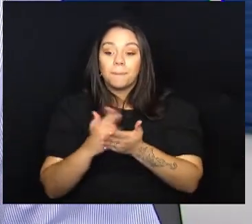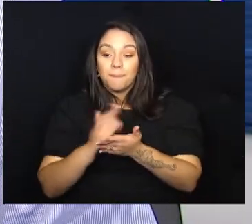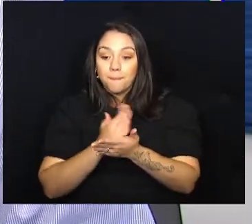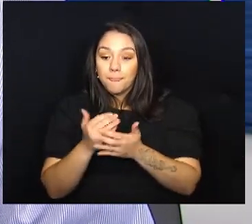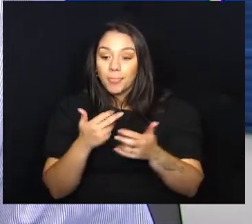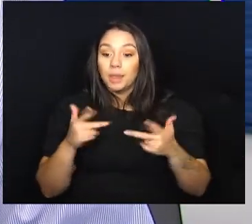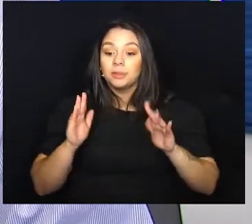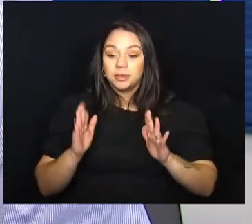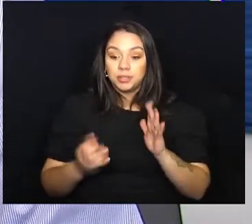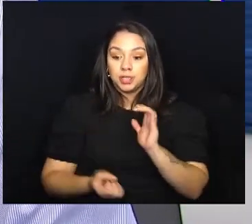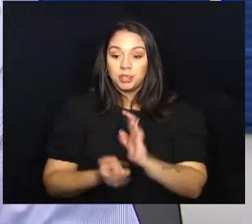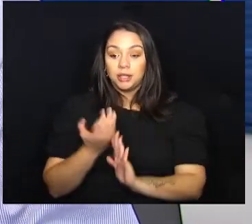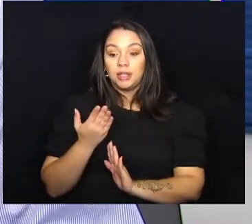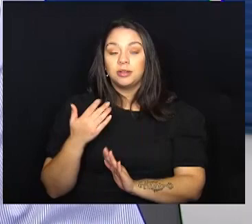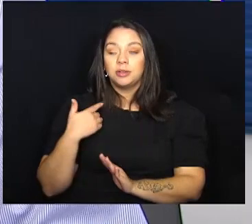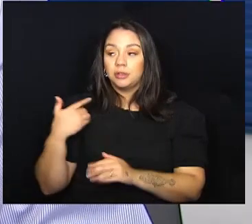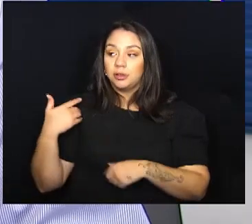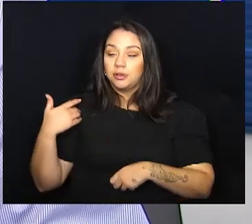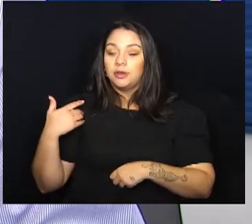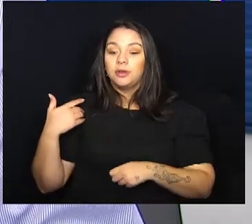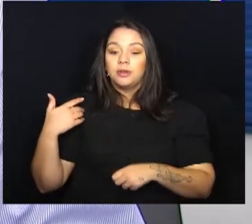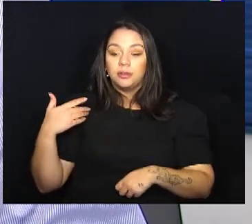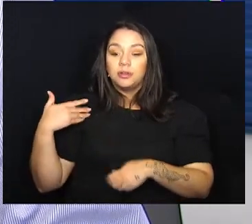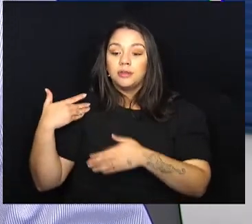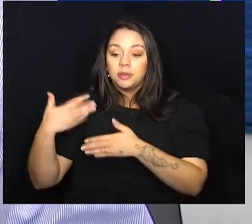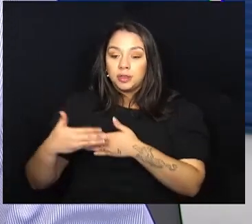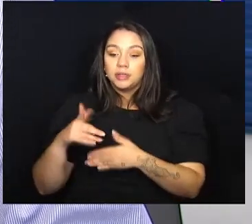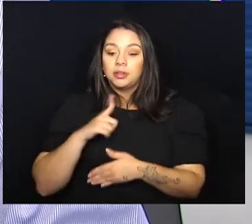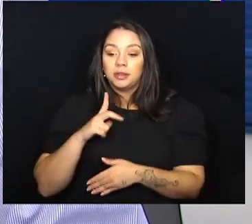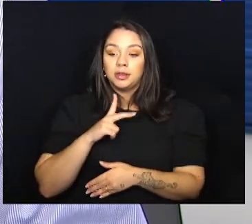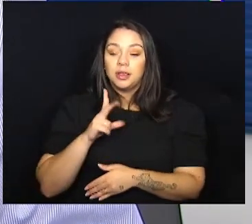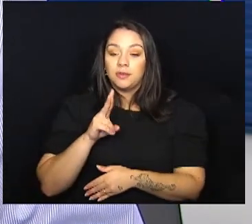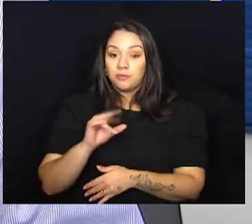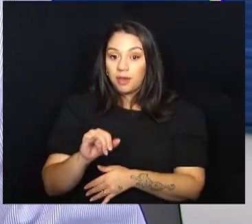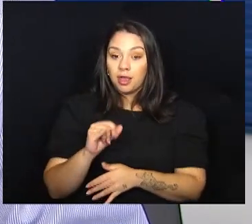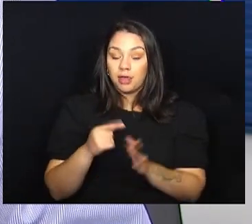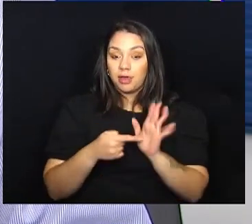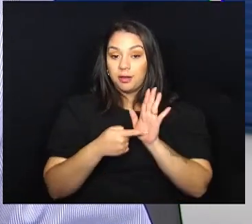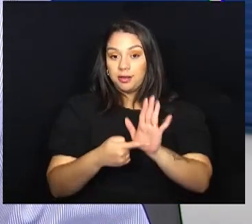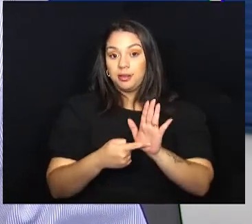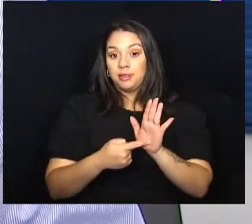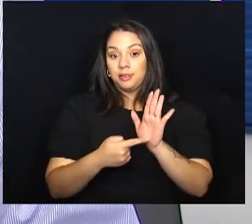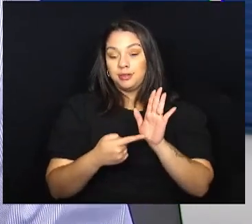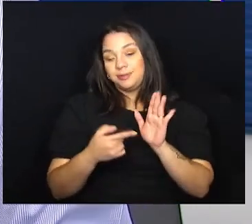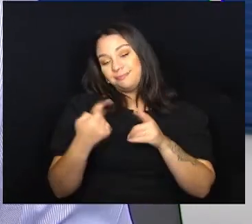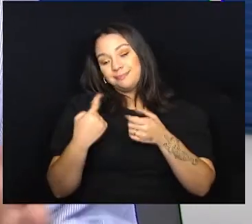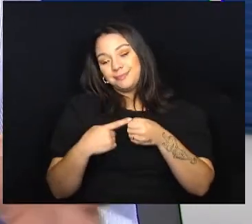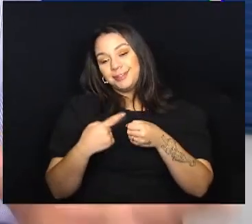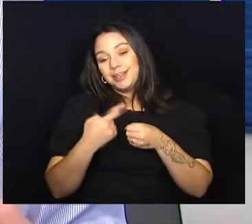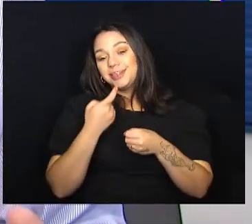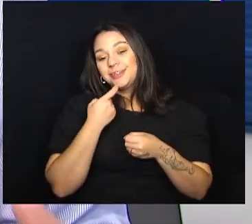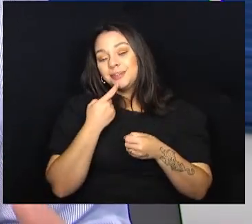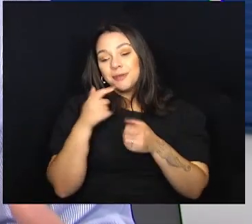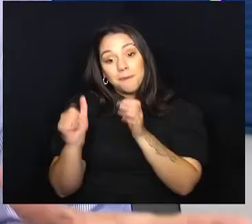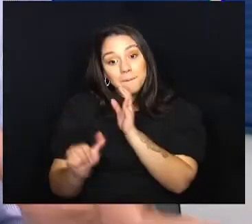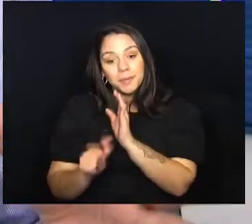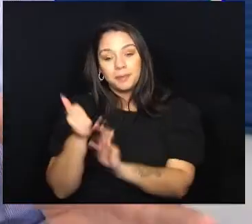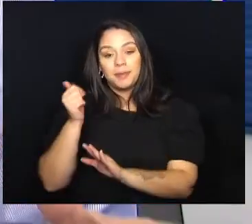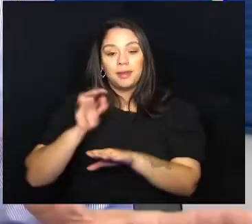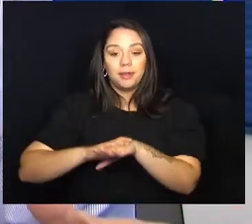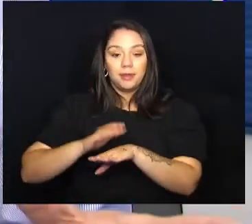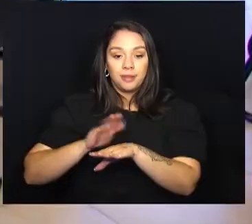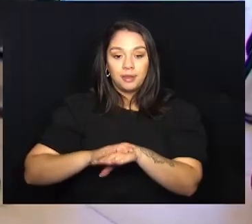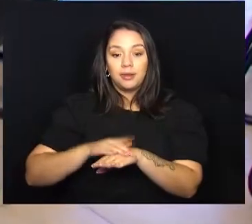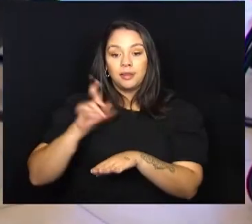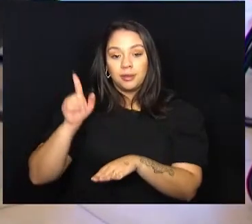elaborada. Em breve a gente deve apresentar para a cidade de Campinas, né, uma primeira ação